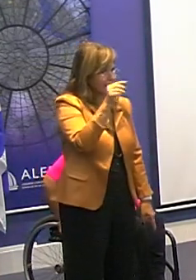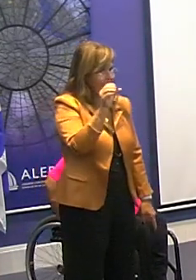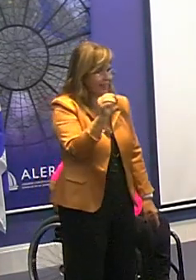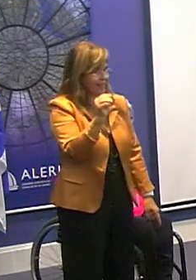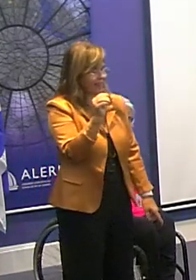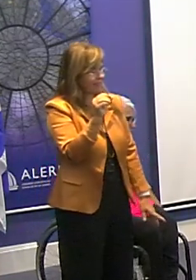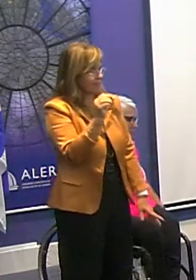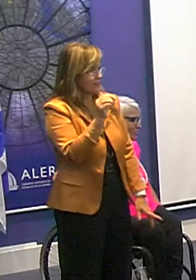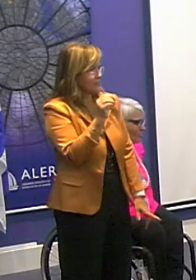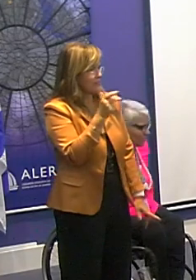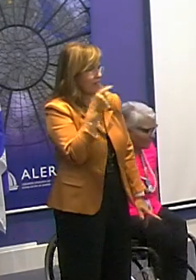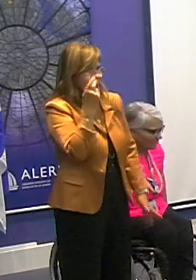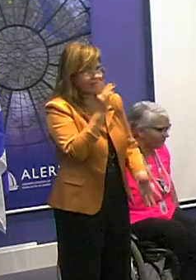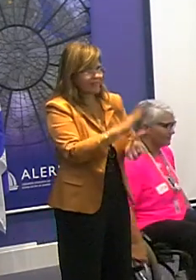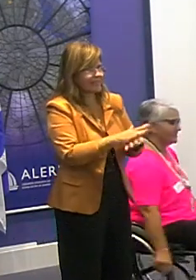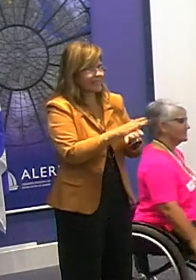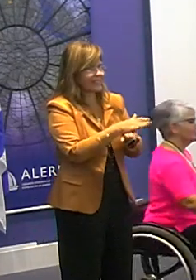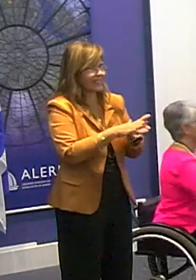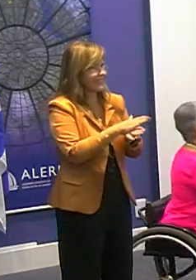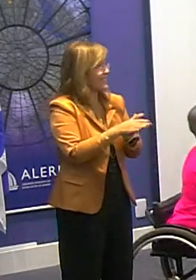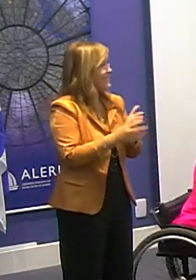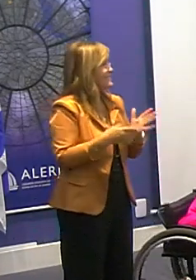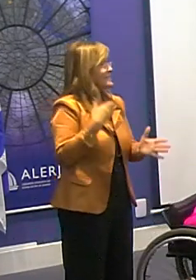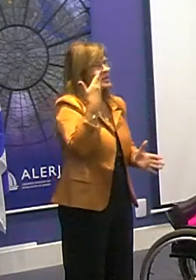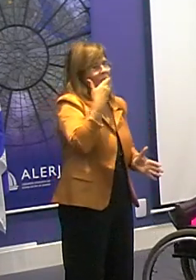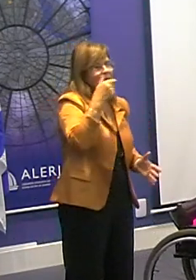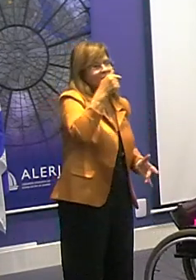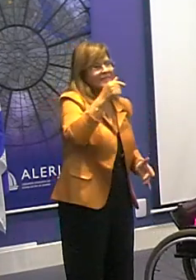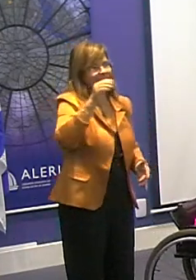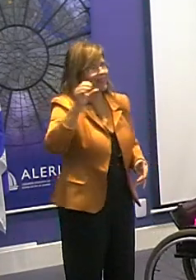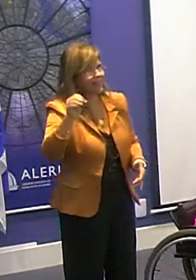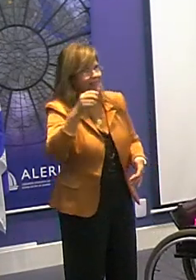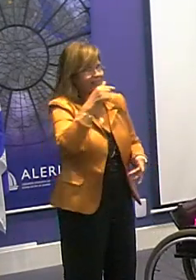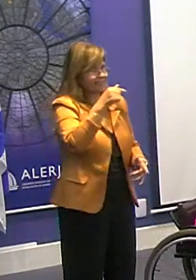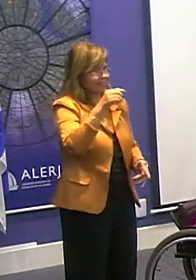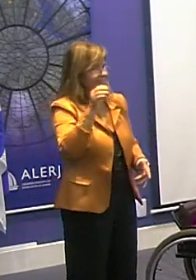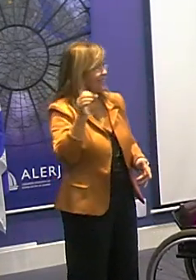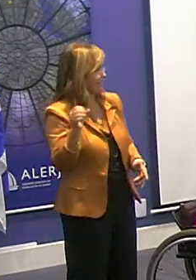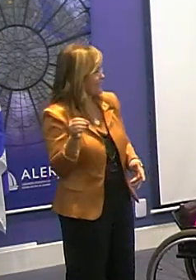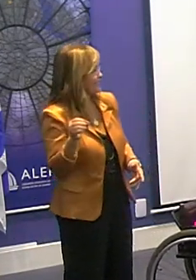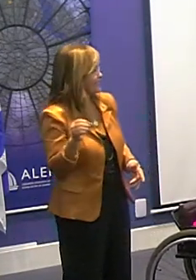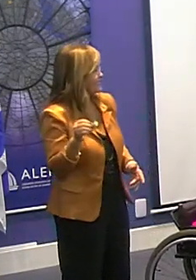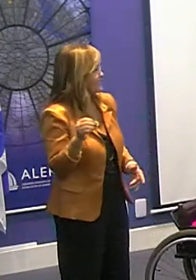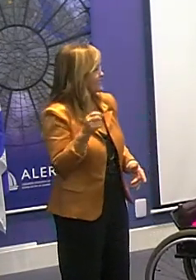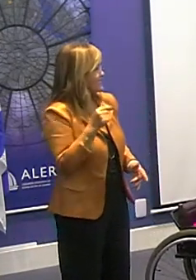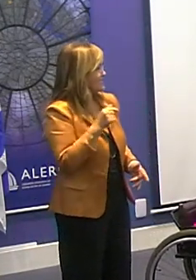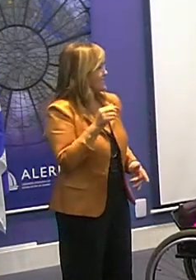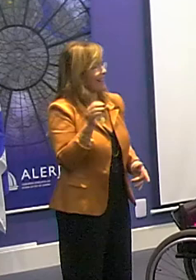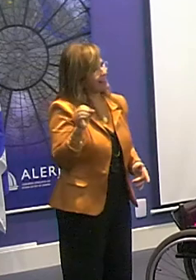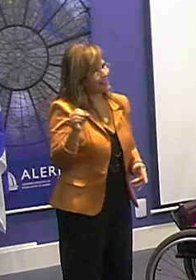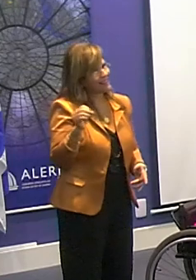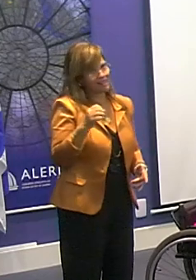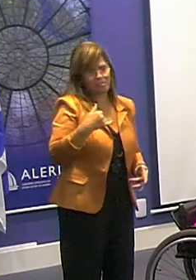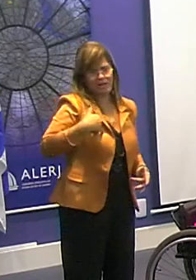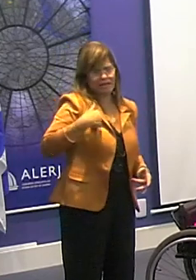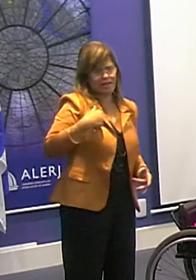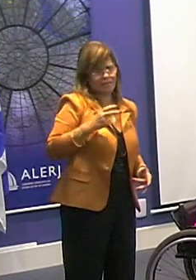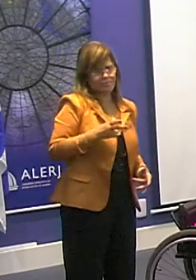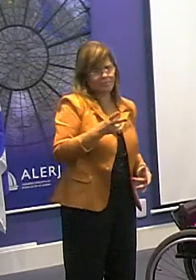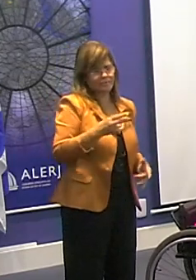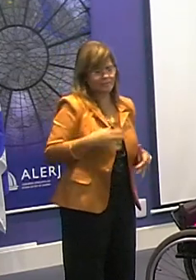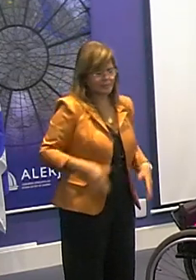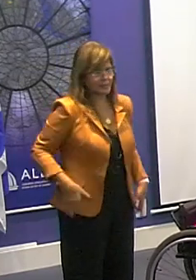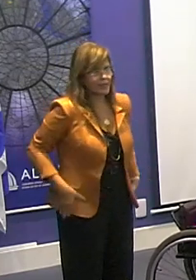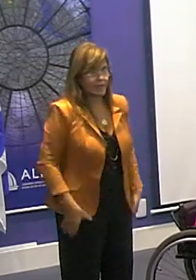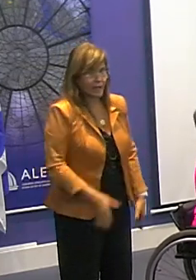eu não vou dizer a idade. O bolo, todo ano eles vão à festa. É 70, 70, 70. Eu estou de